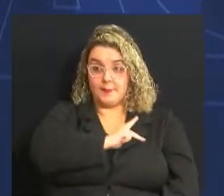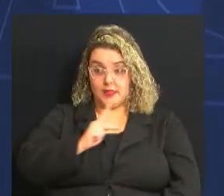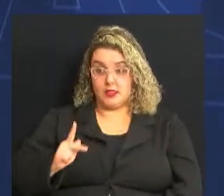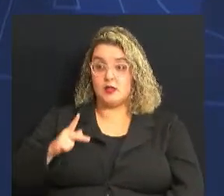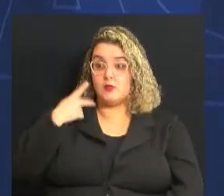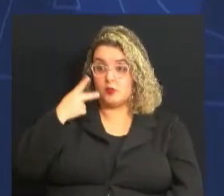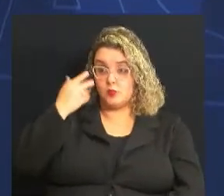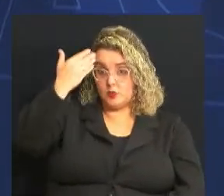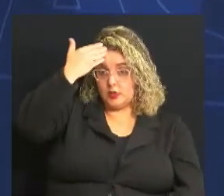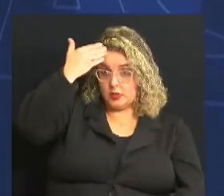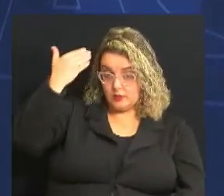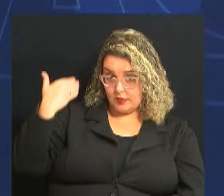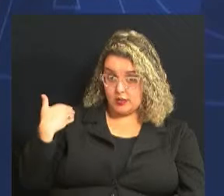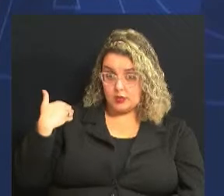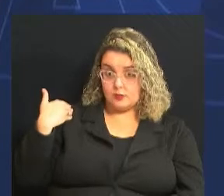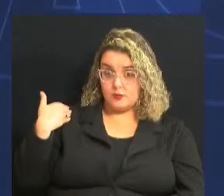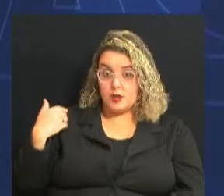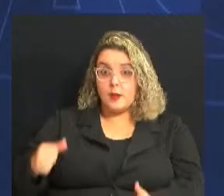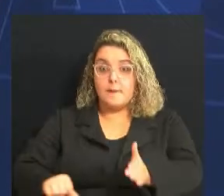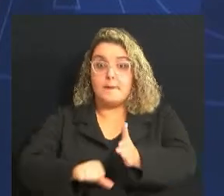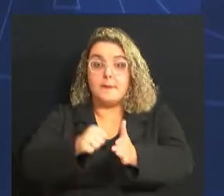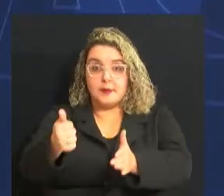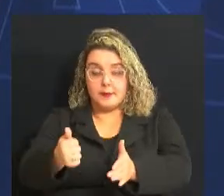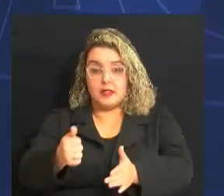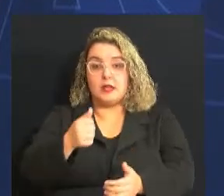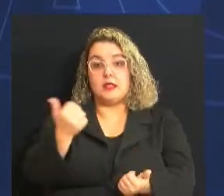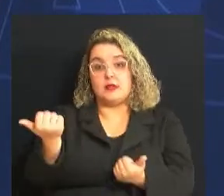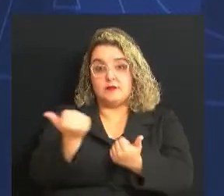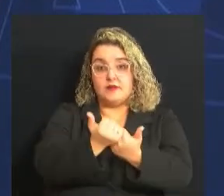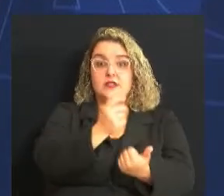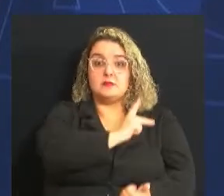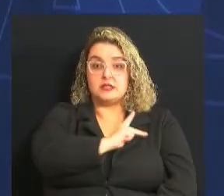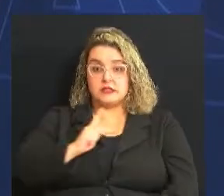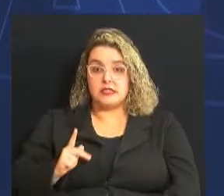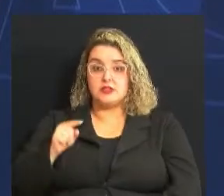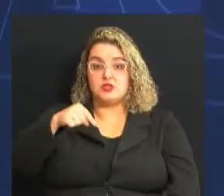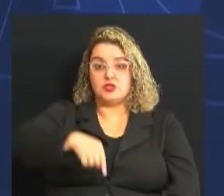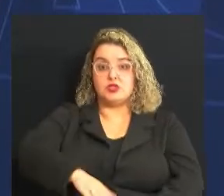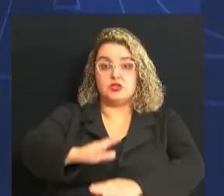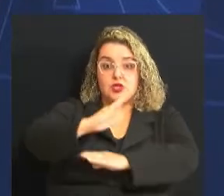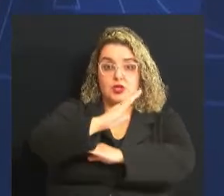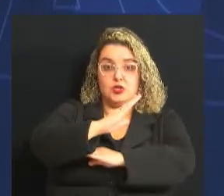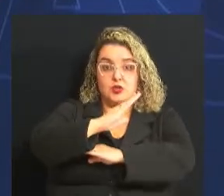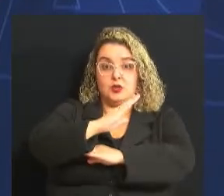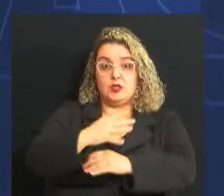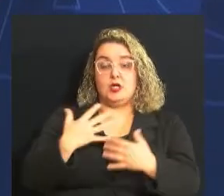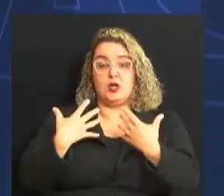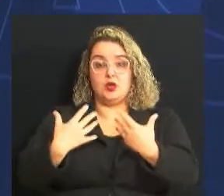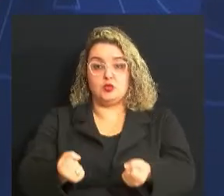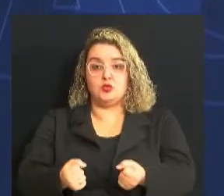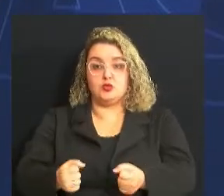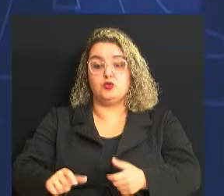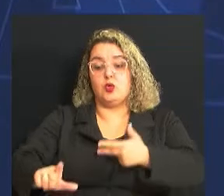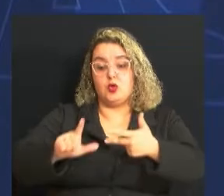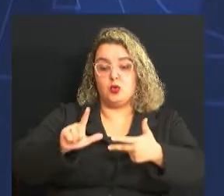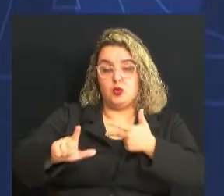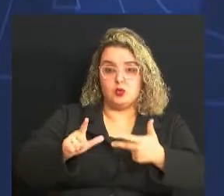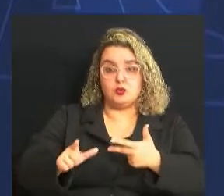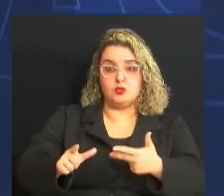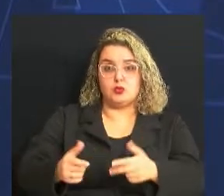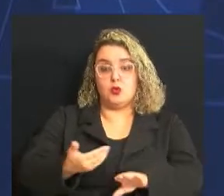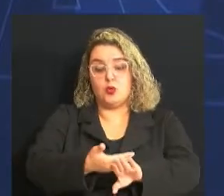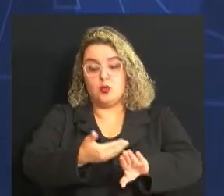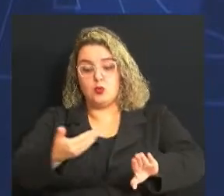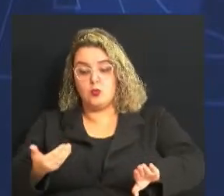vereadora Débora Palermo, primeira vice-presidente aqui da casa, que assume o comando do Legislativo com o afastamento